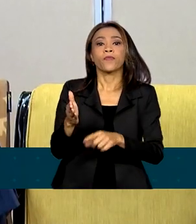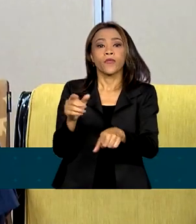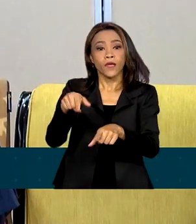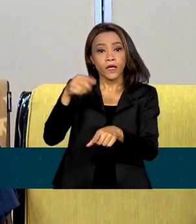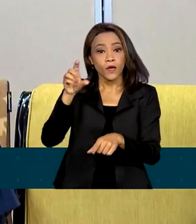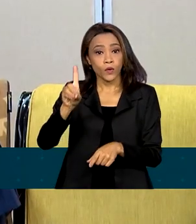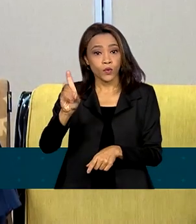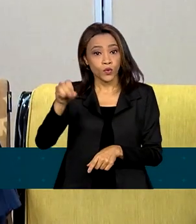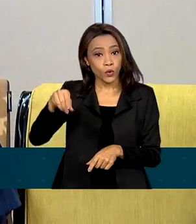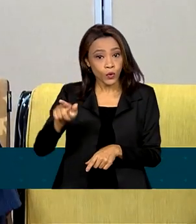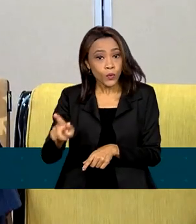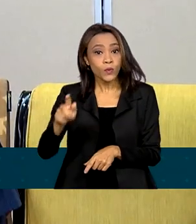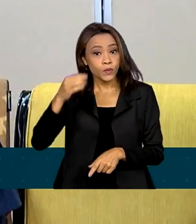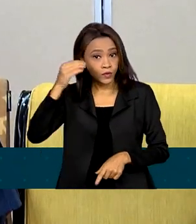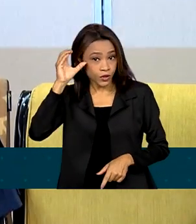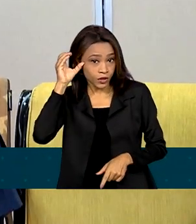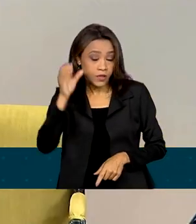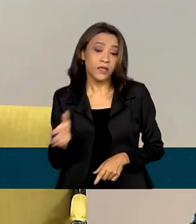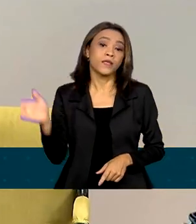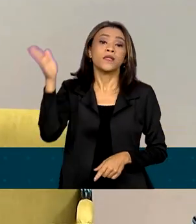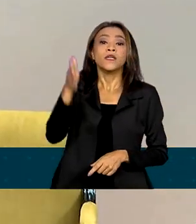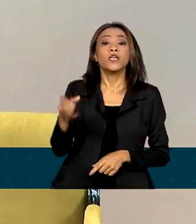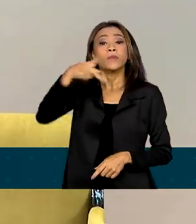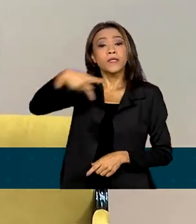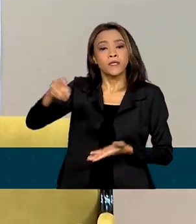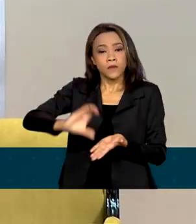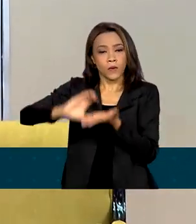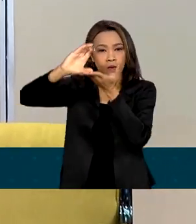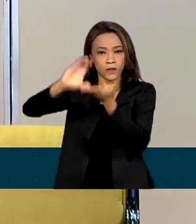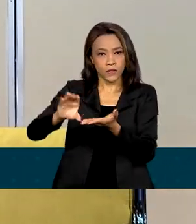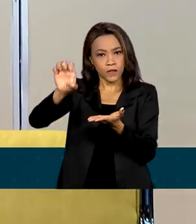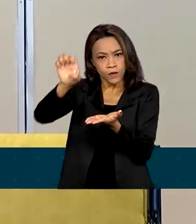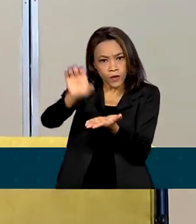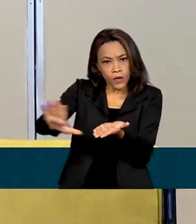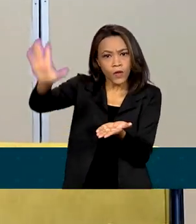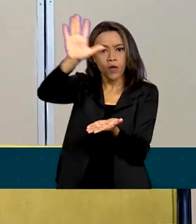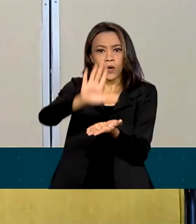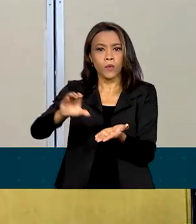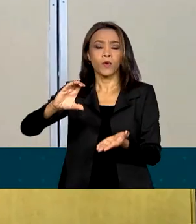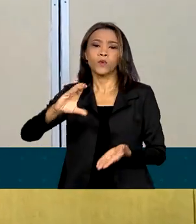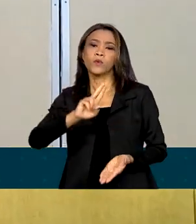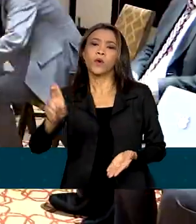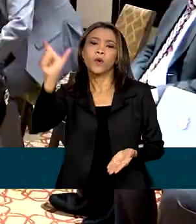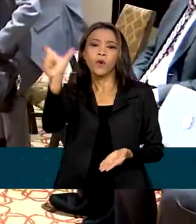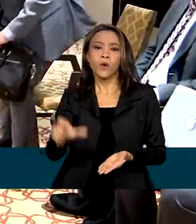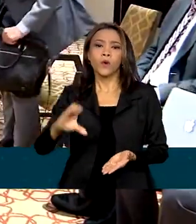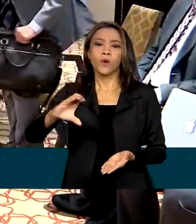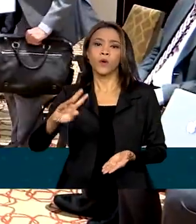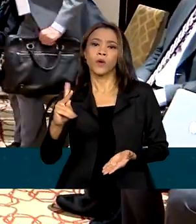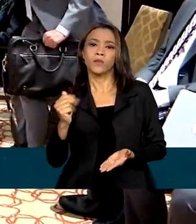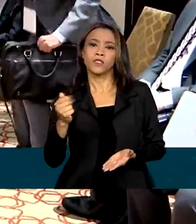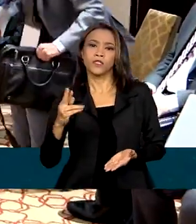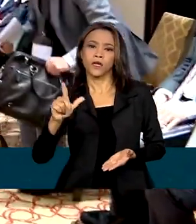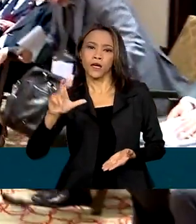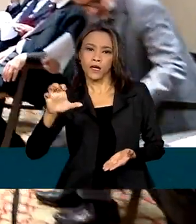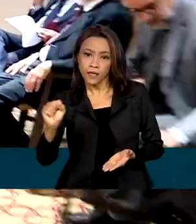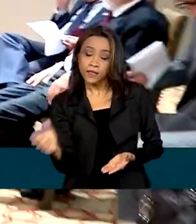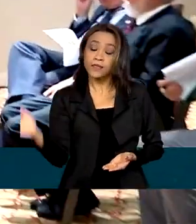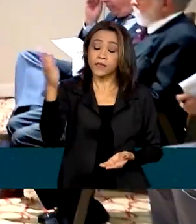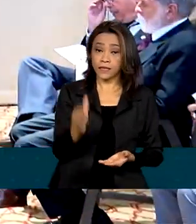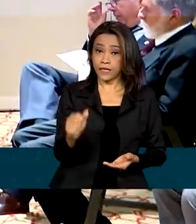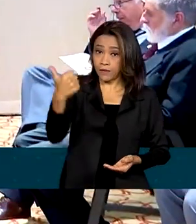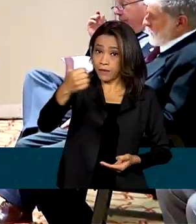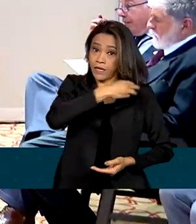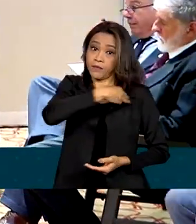tisudoniu com o presidente do conselho europeu Charles Michael e com a primeira ministra de Barbados